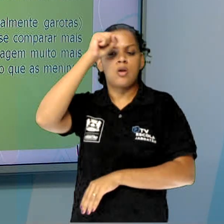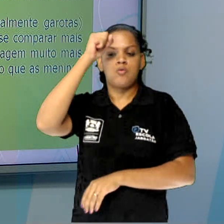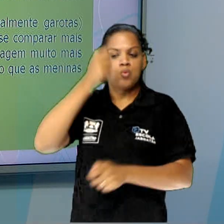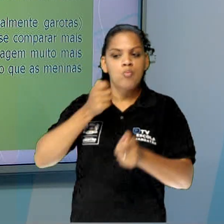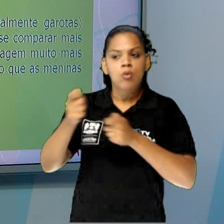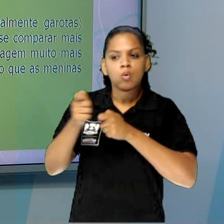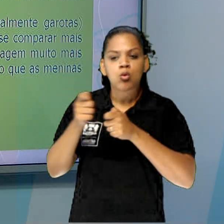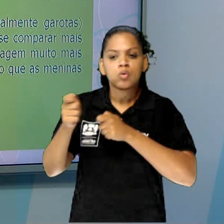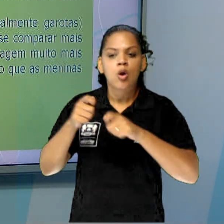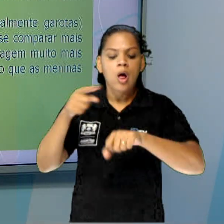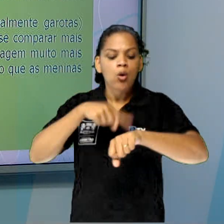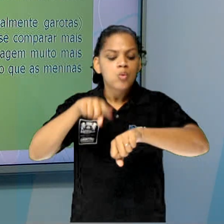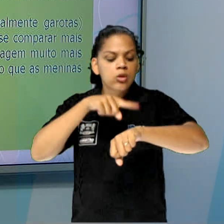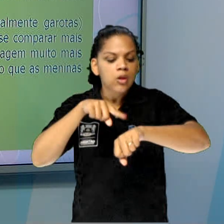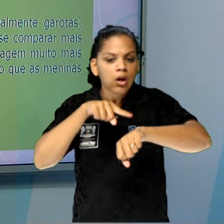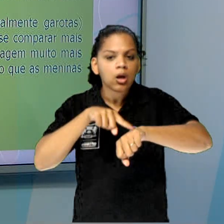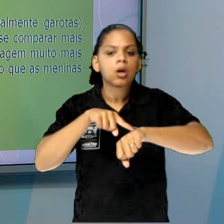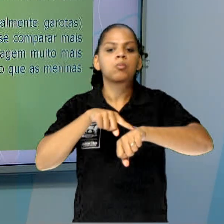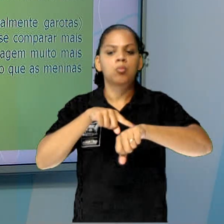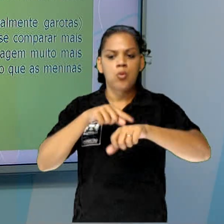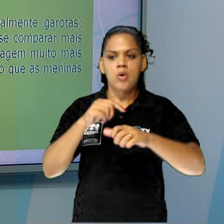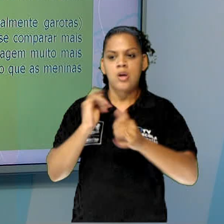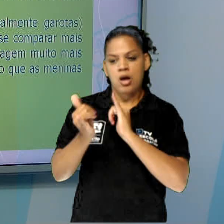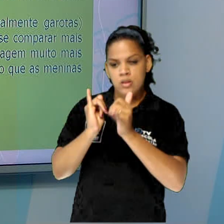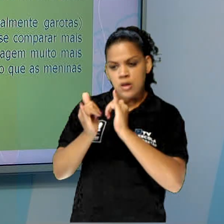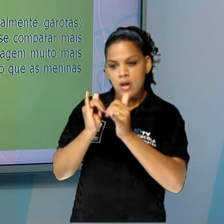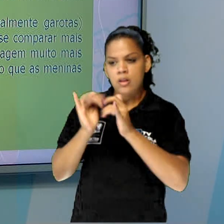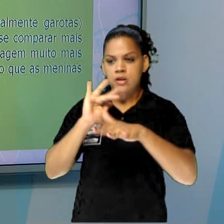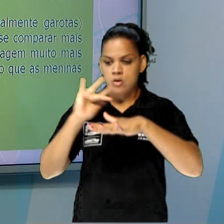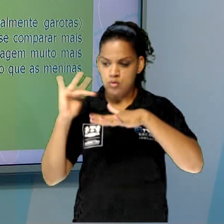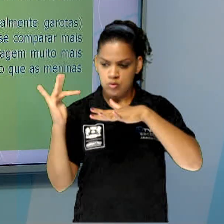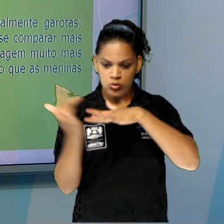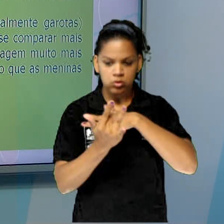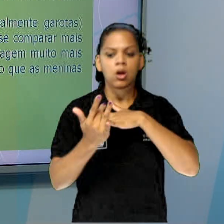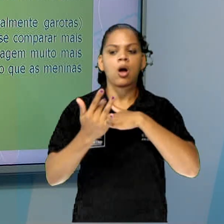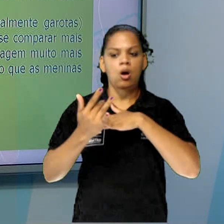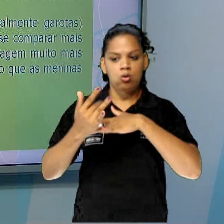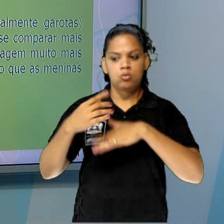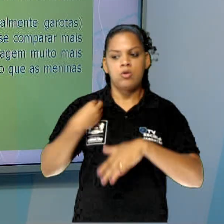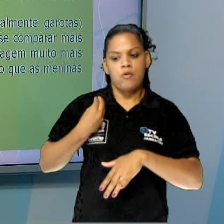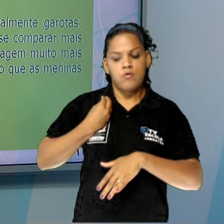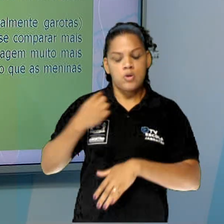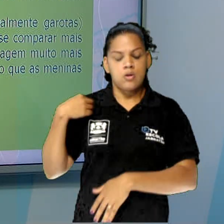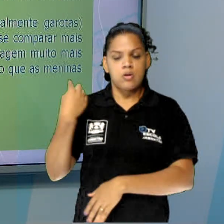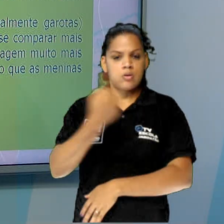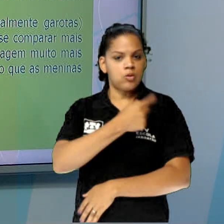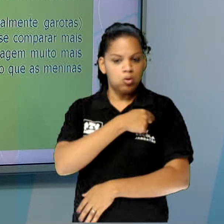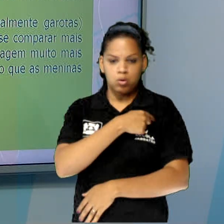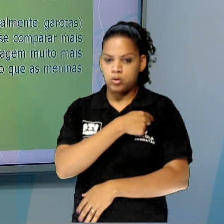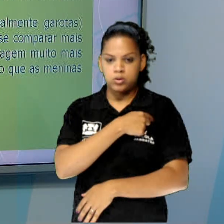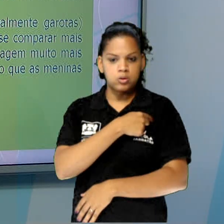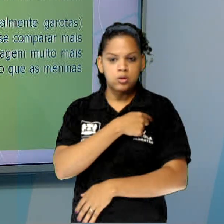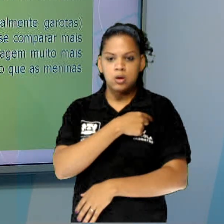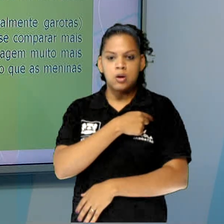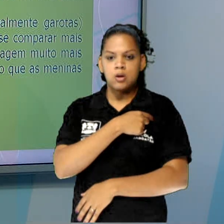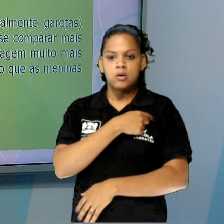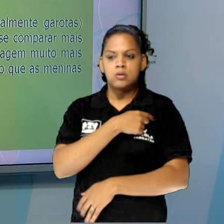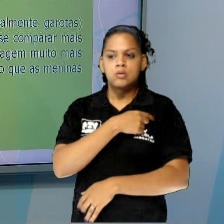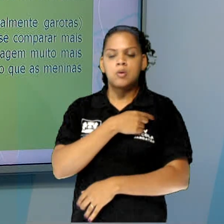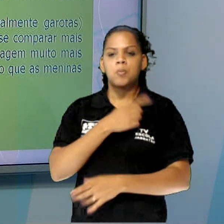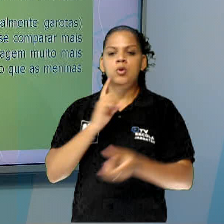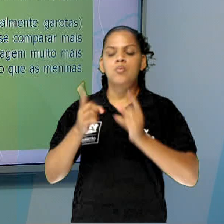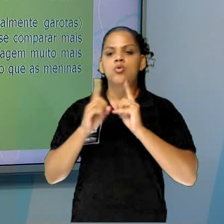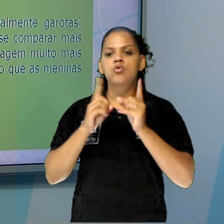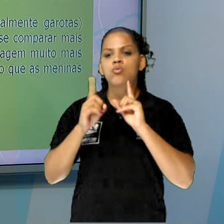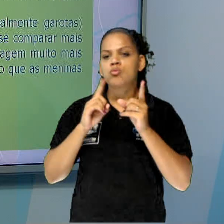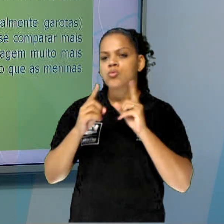e o espaço que a internet e as redes sociais ocupam em nossas vidas. Não se discute a importância crescente